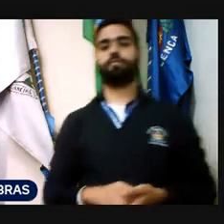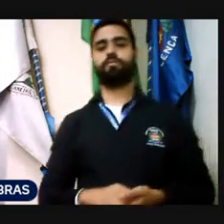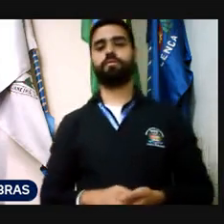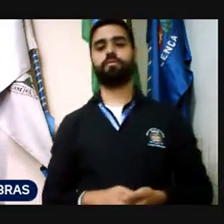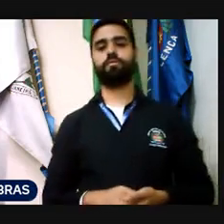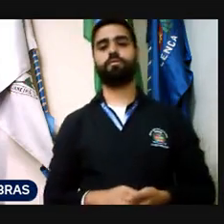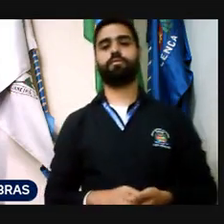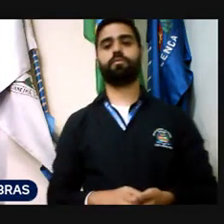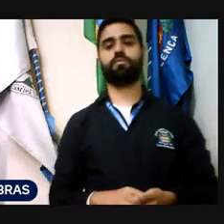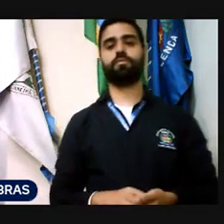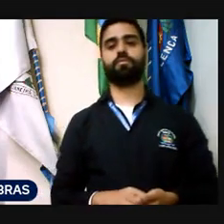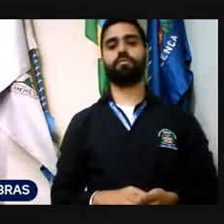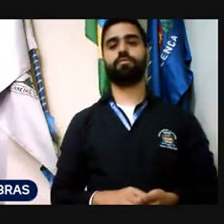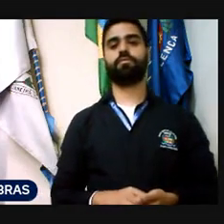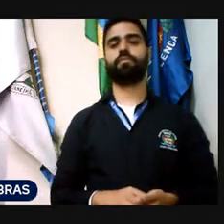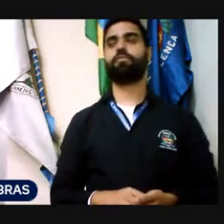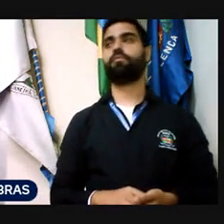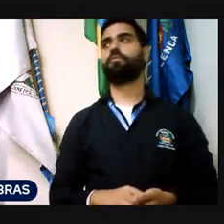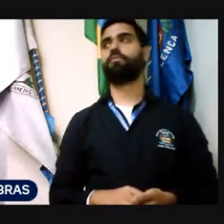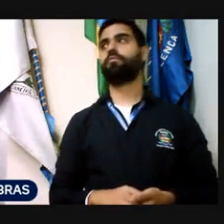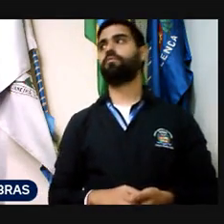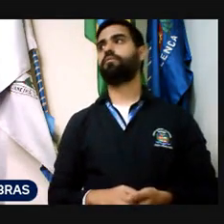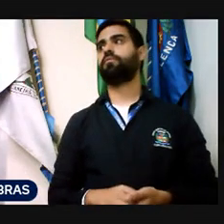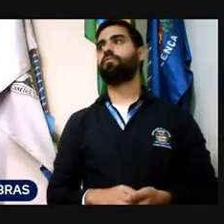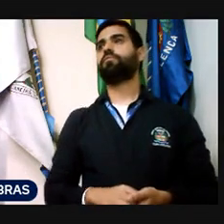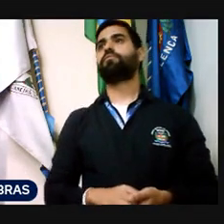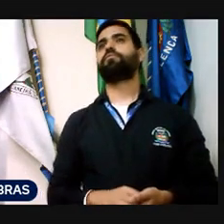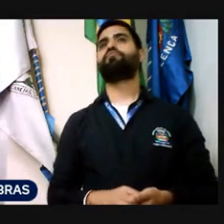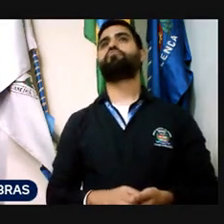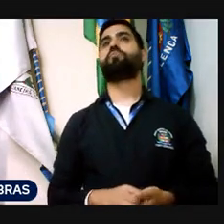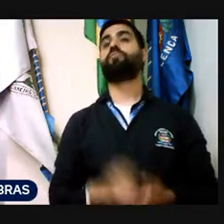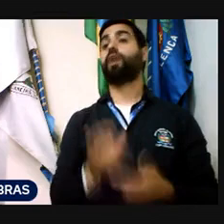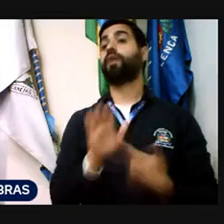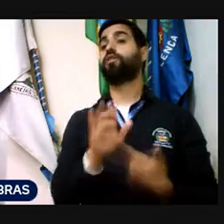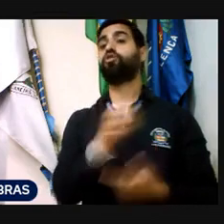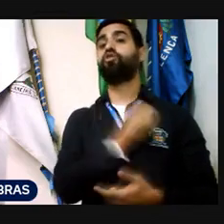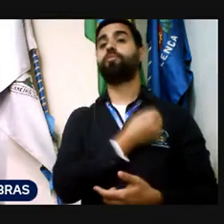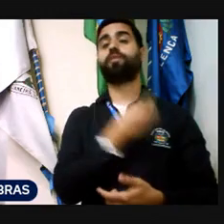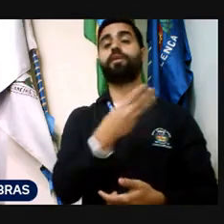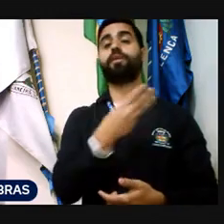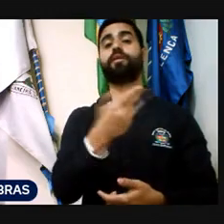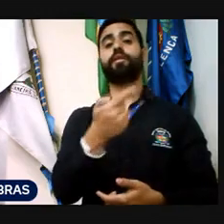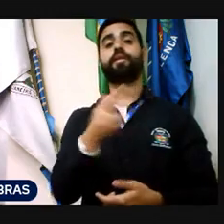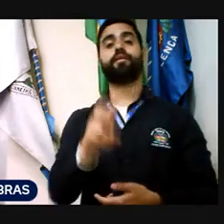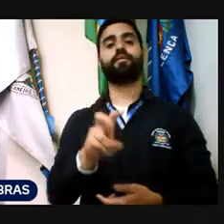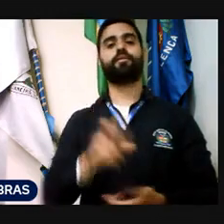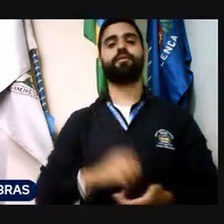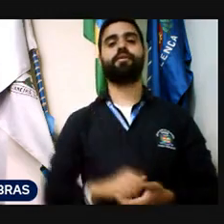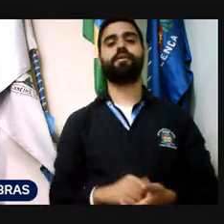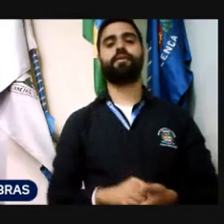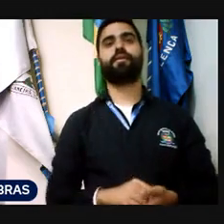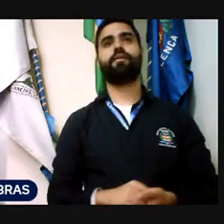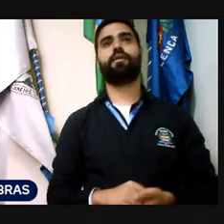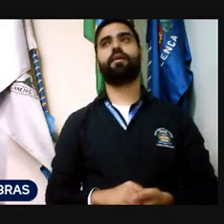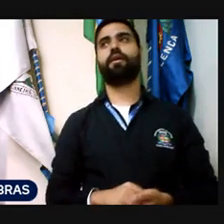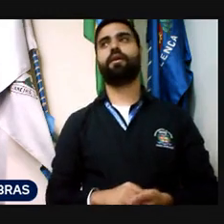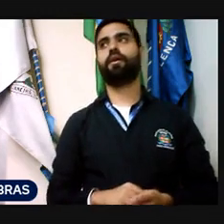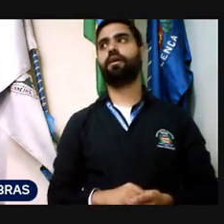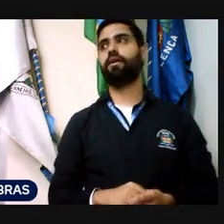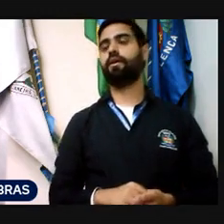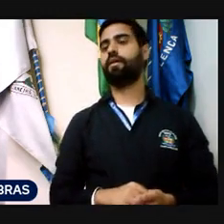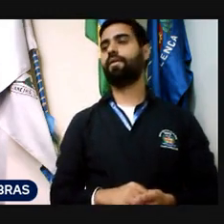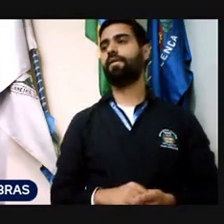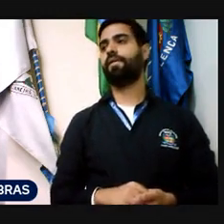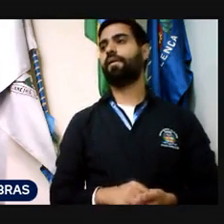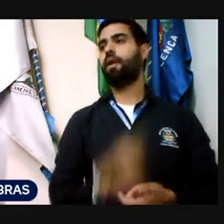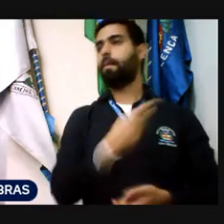de 2021, vereador Eduardo Ávila. Indicação número 375, excelentíssimo senhor presidente da Câmara Municipal de